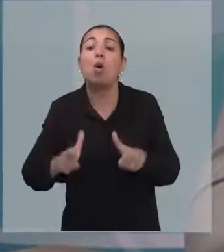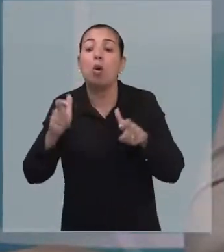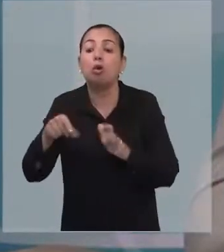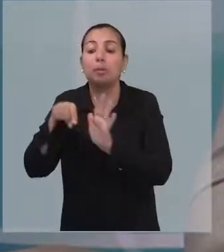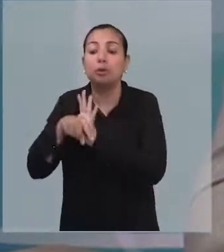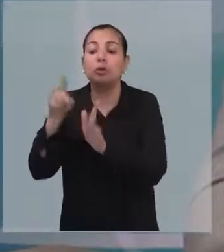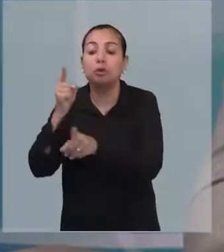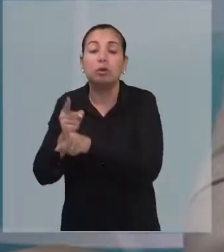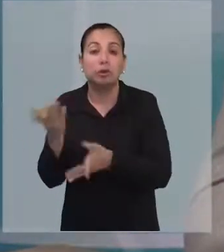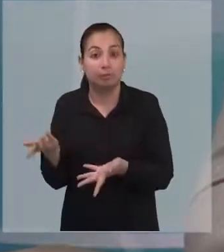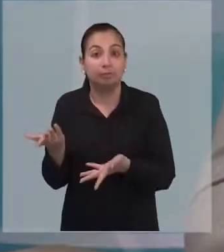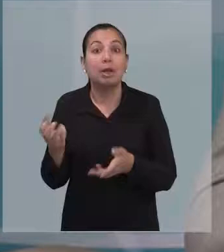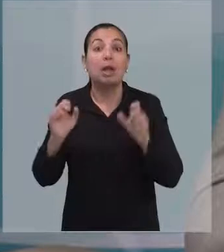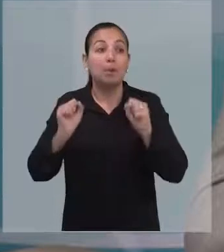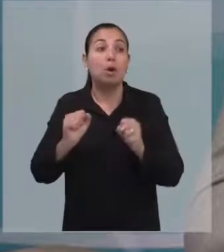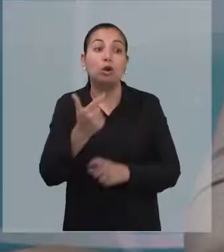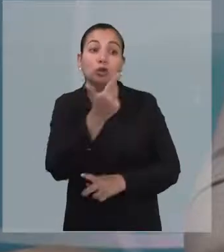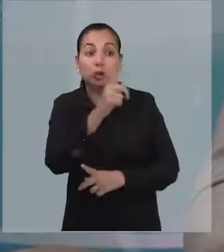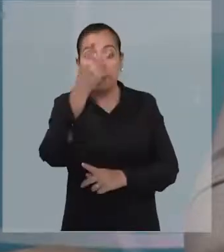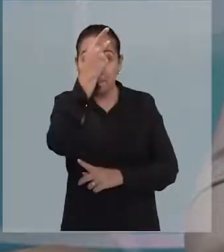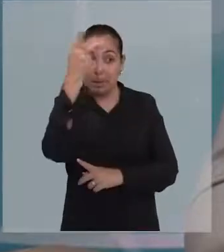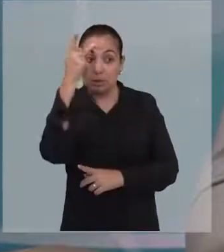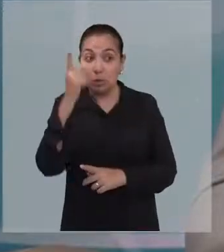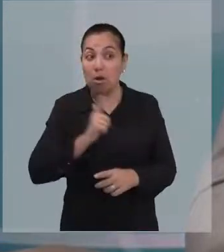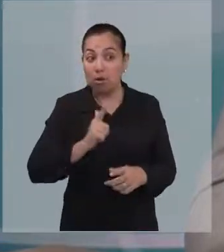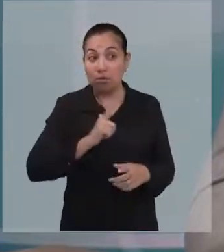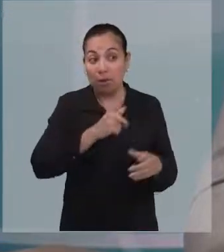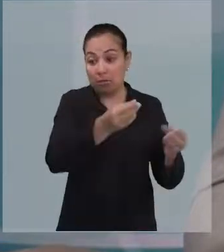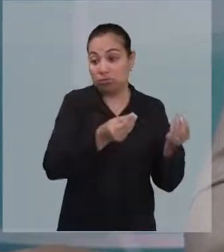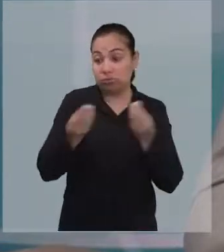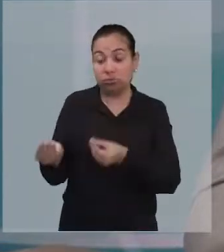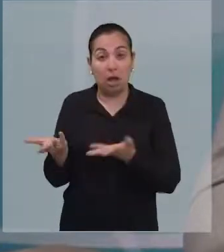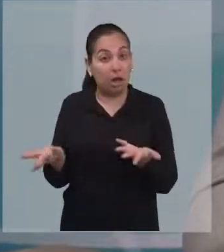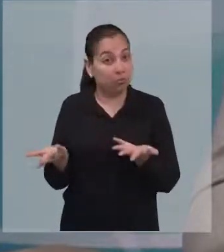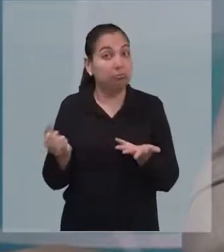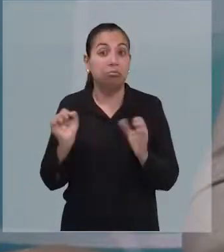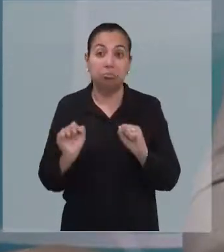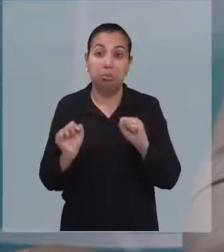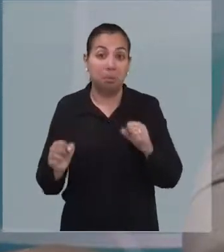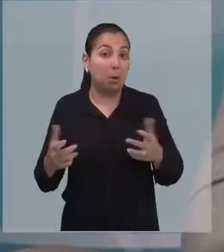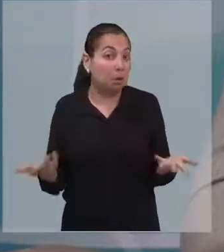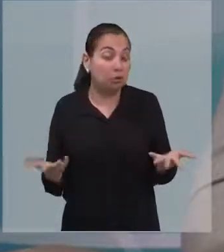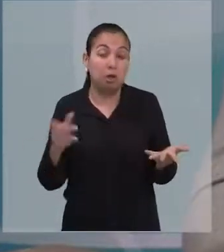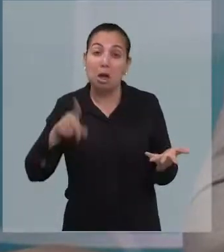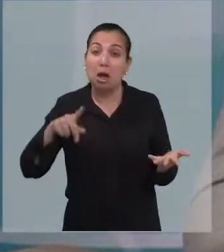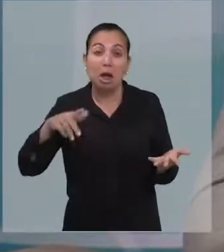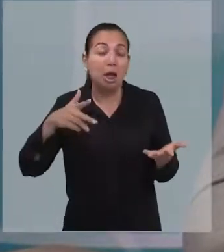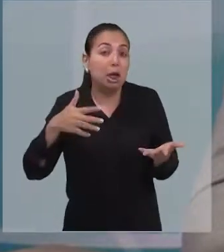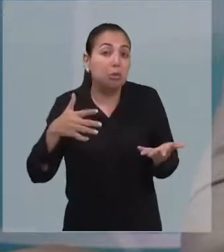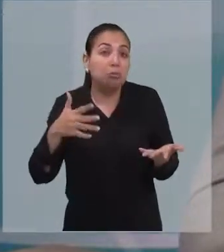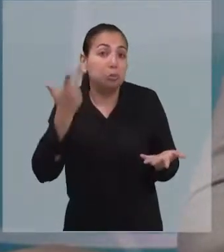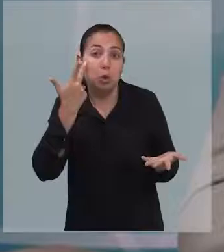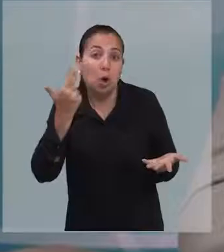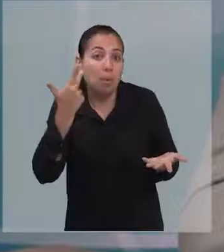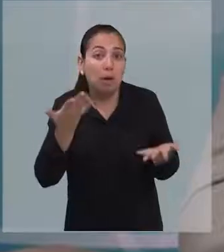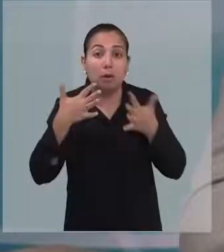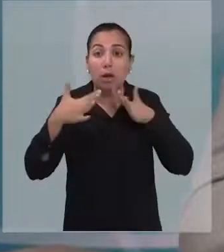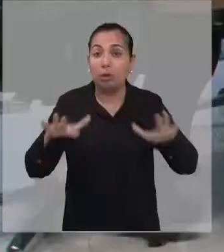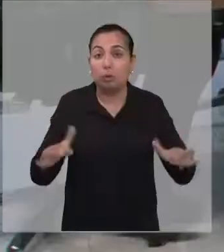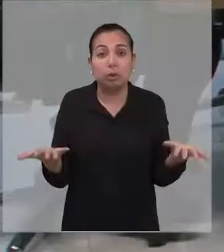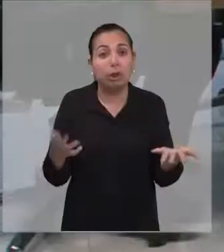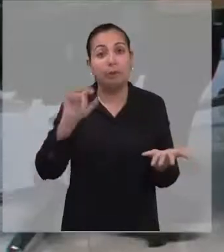de alguém que tem essas mensagens, que participou dos diálogos, ter vazado para ele. Isso é coisa absolutamente comum